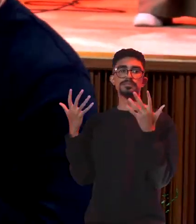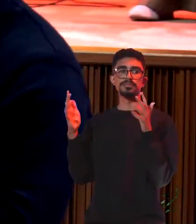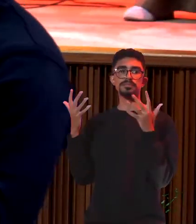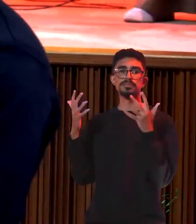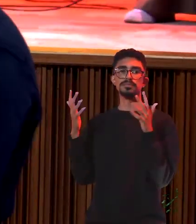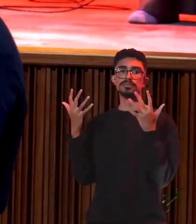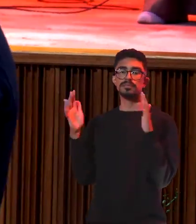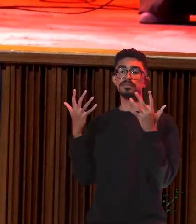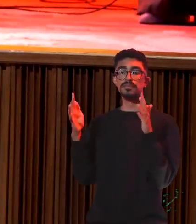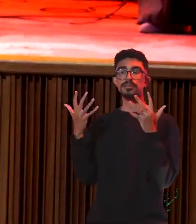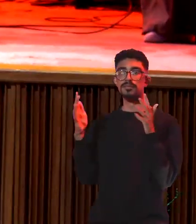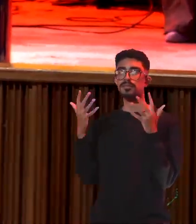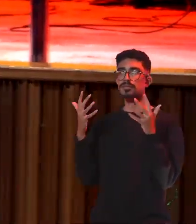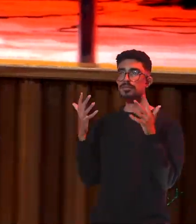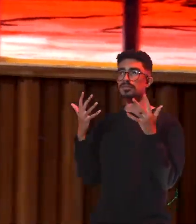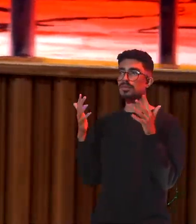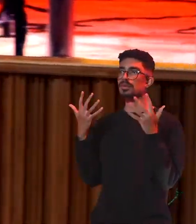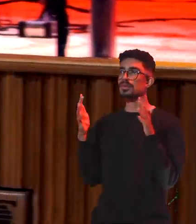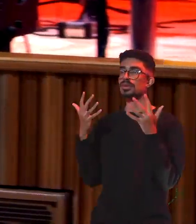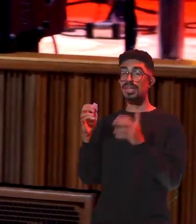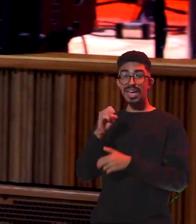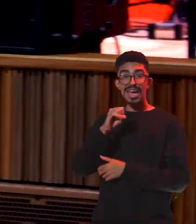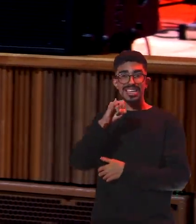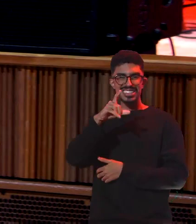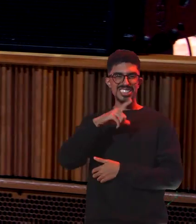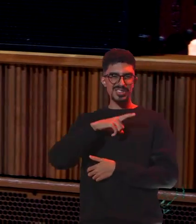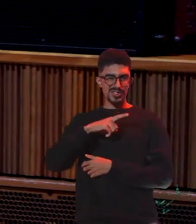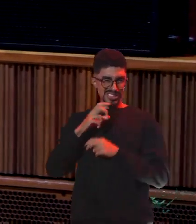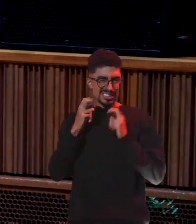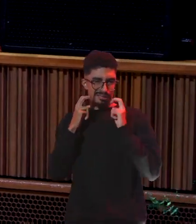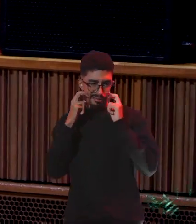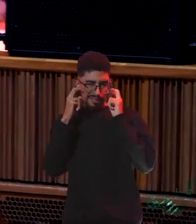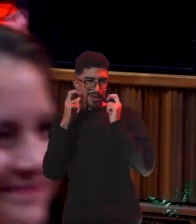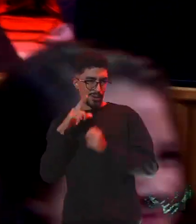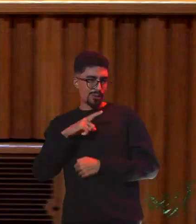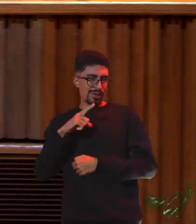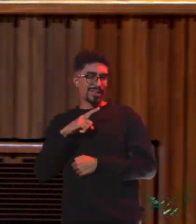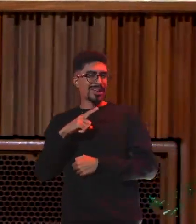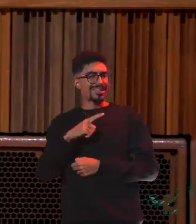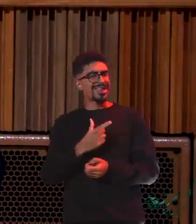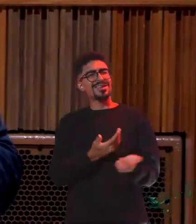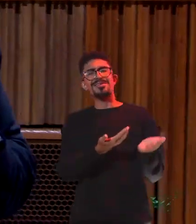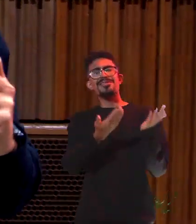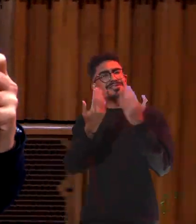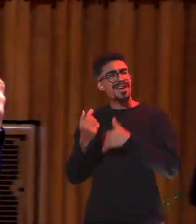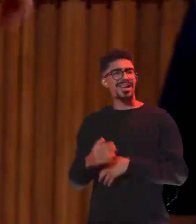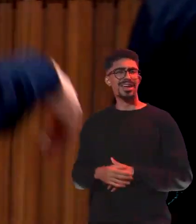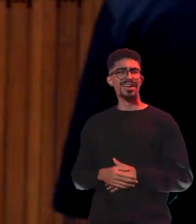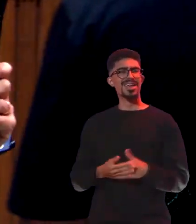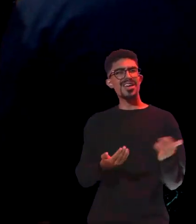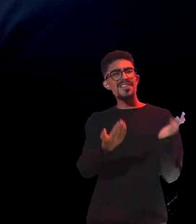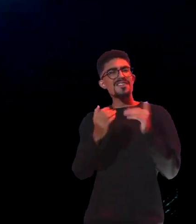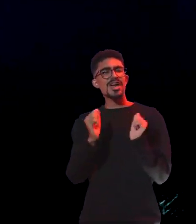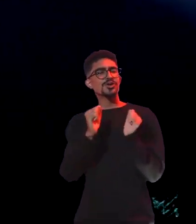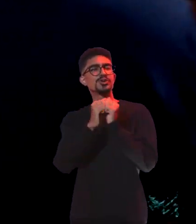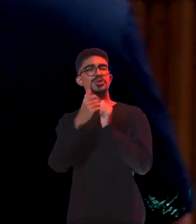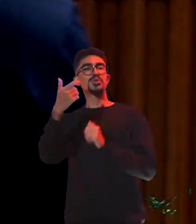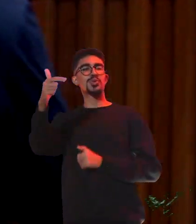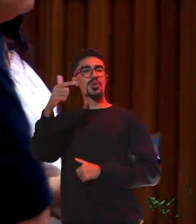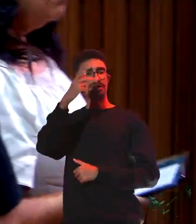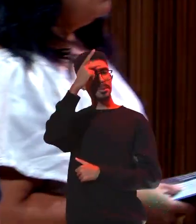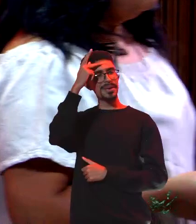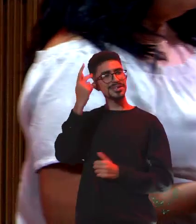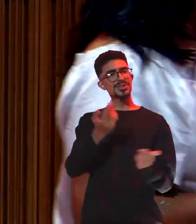Pode vir pra cá, traz a família. Você tá com vergonha? Eu sei, tá? Eu sou meio tímido, assim, introvertido. Traz alguém, arrasta alguém pra vir